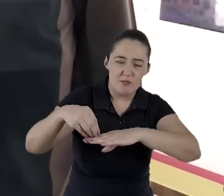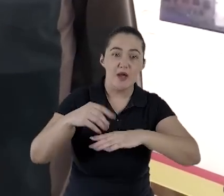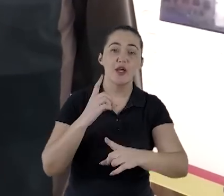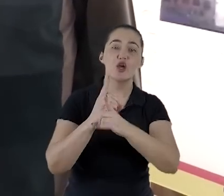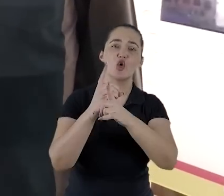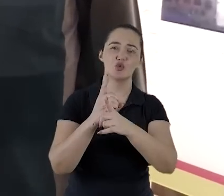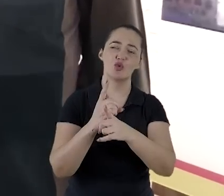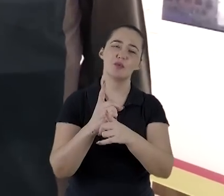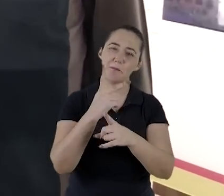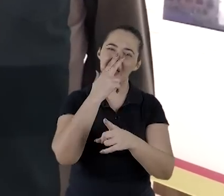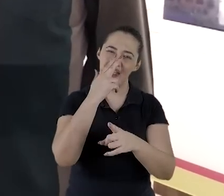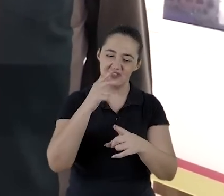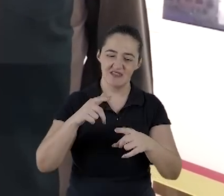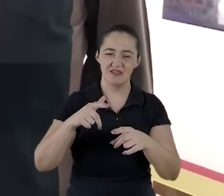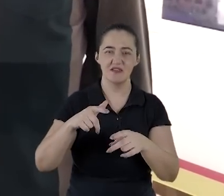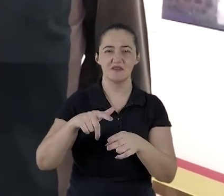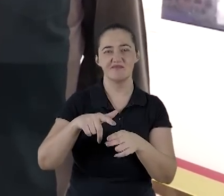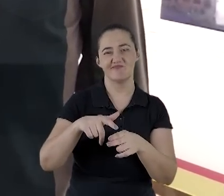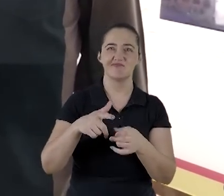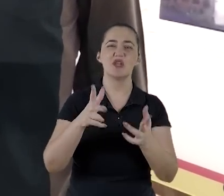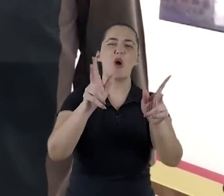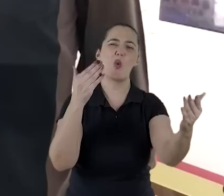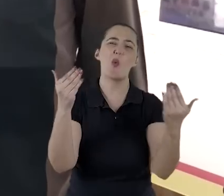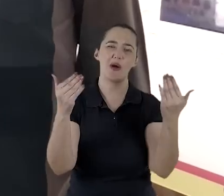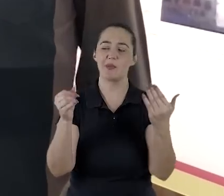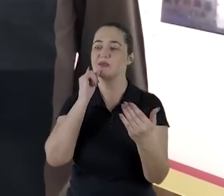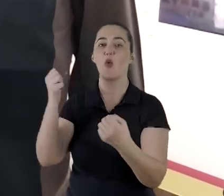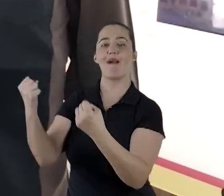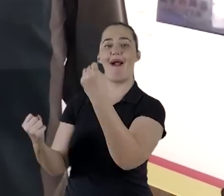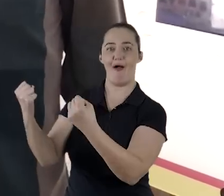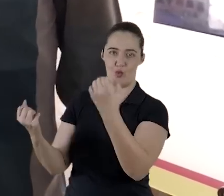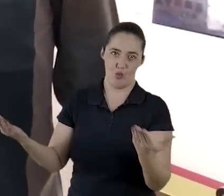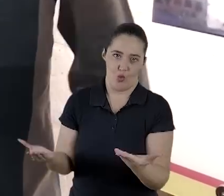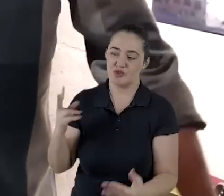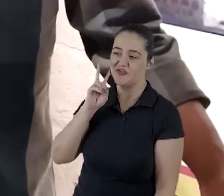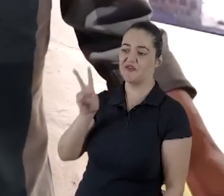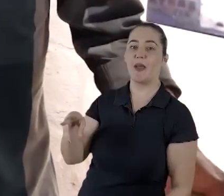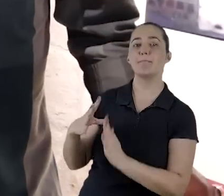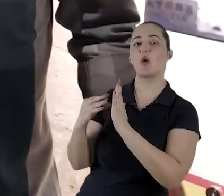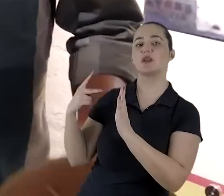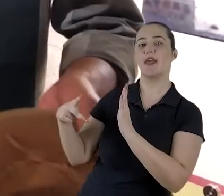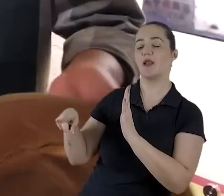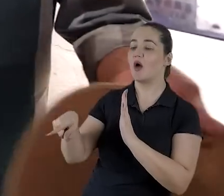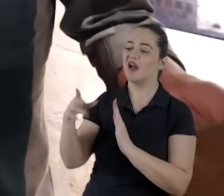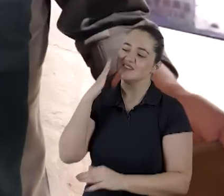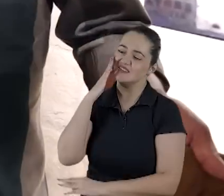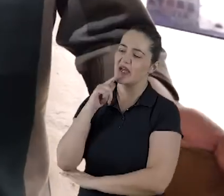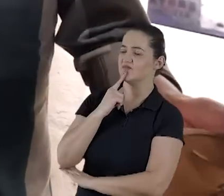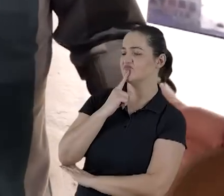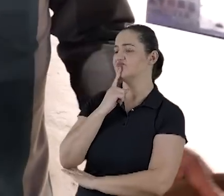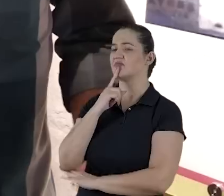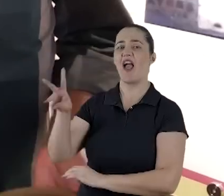entende bastante de automóveis, só de olhar o estilo de um carro, o seu formato, ele pode dizer, este é um